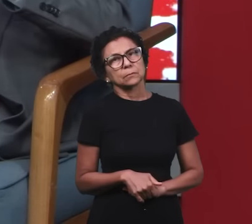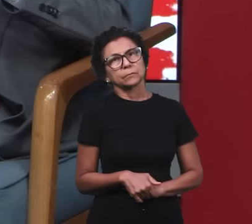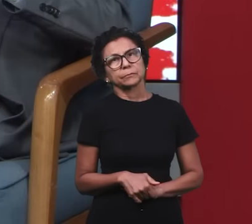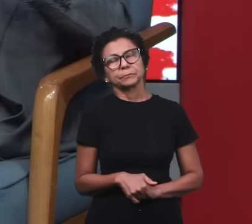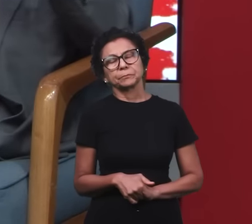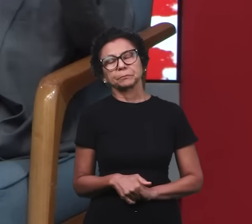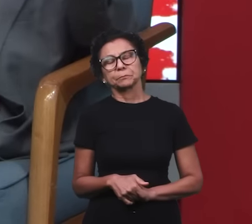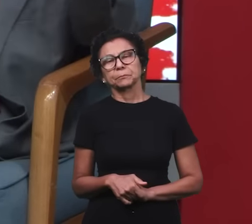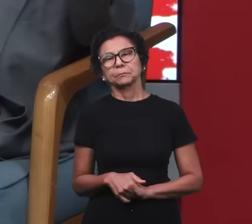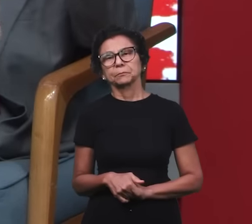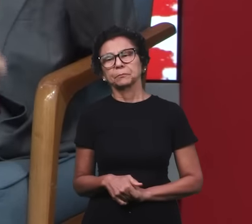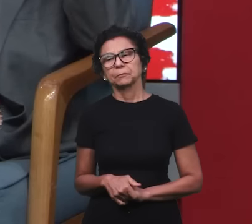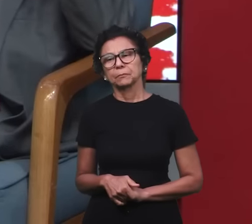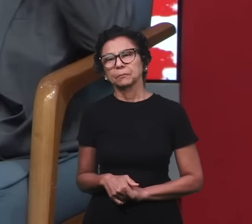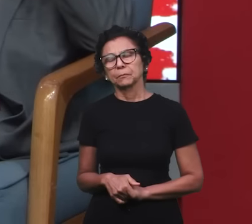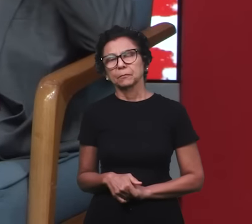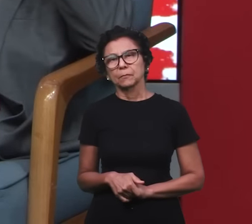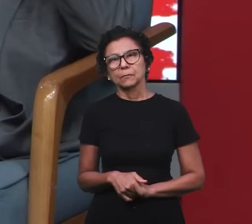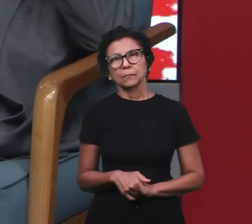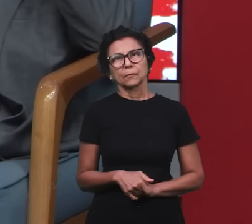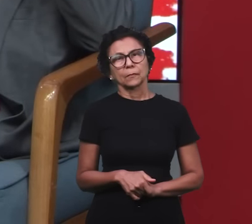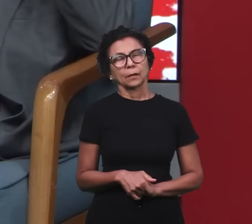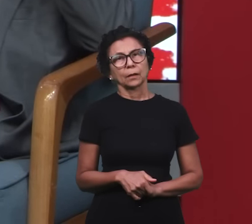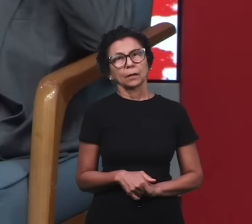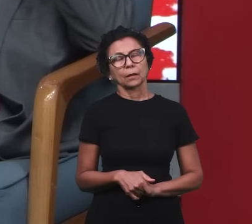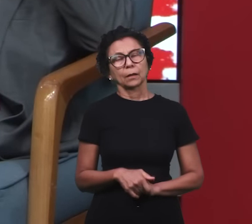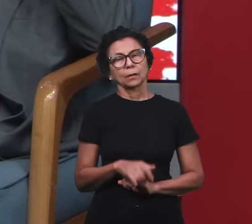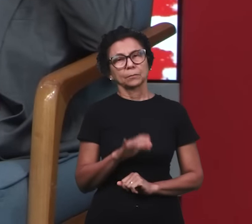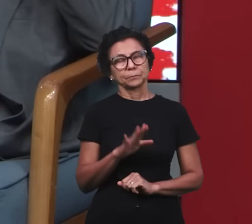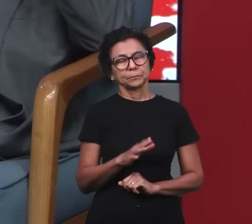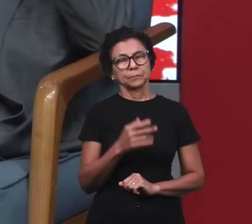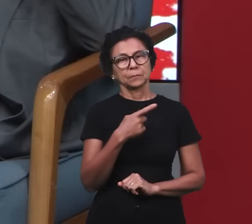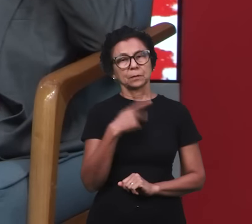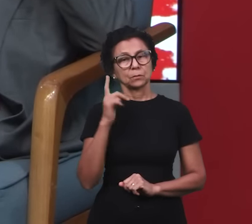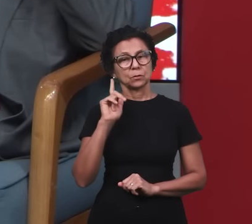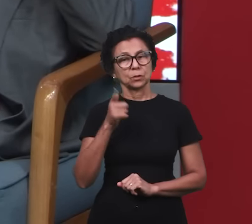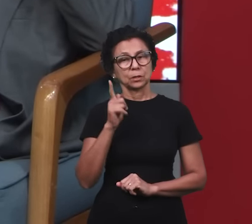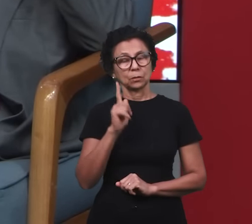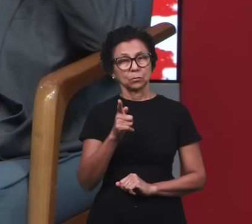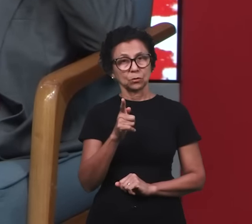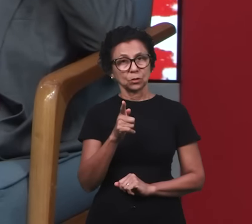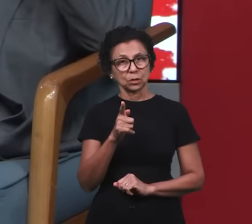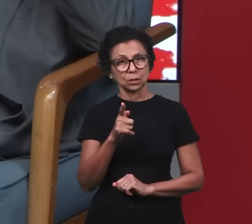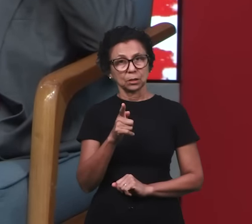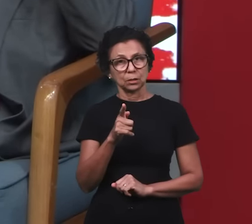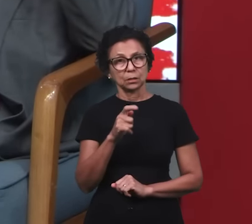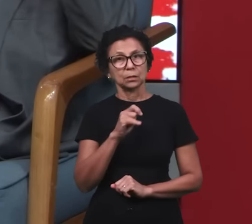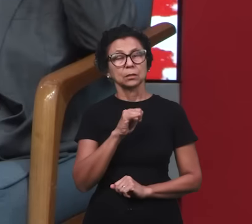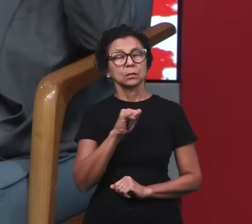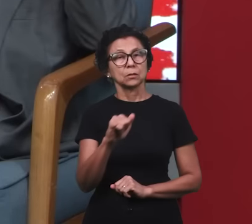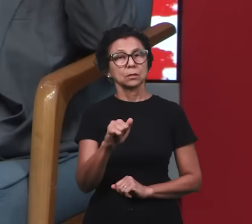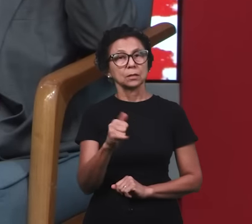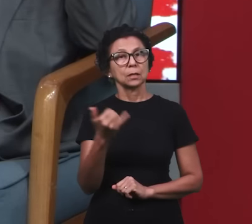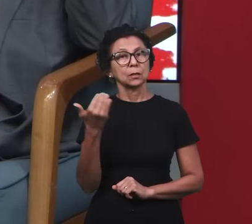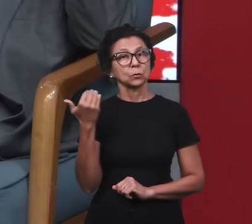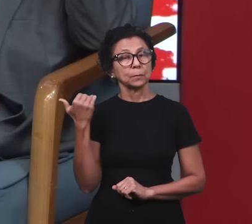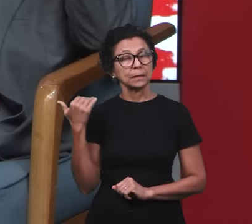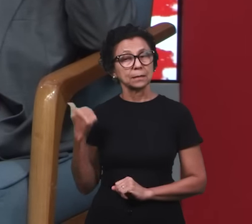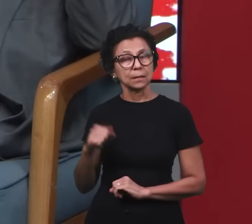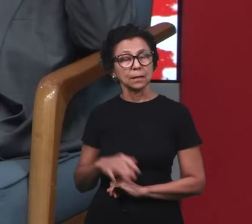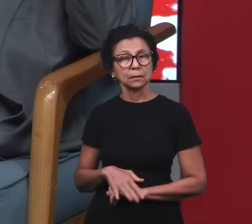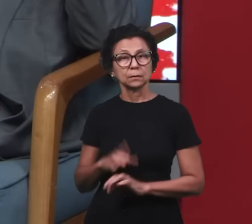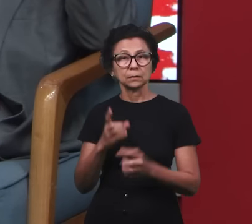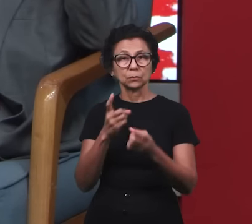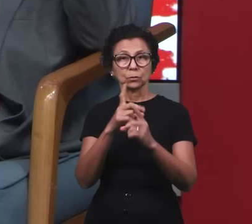desmembramentos disso. É por isso que o pastor Gedeu te dizia que a doutrina é um conjunto de